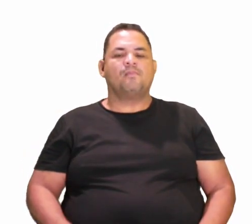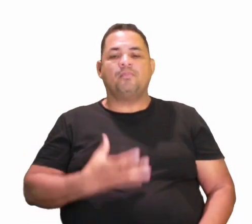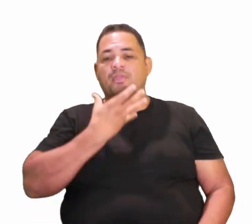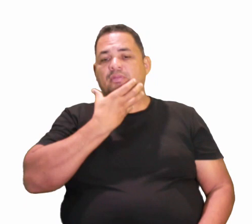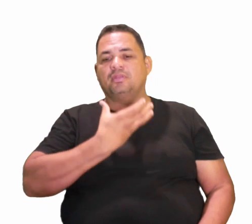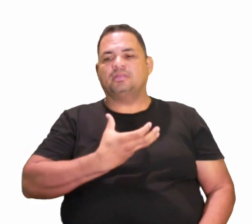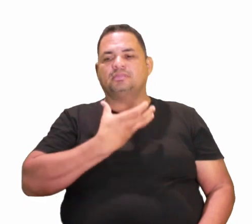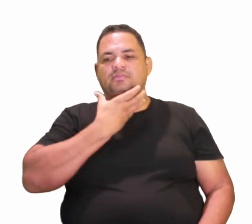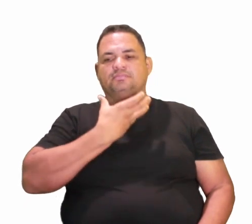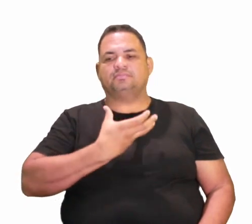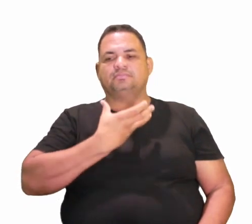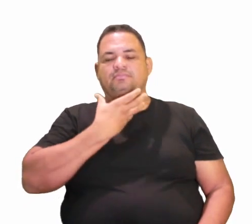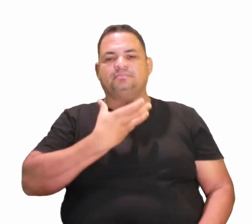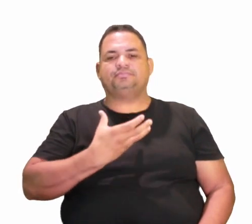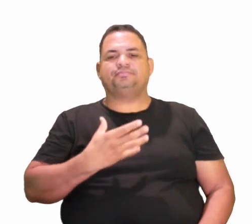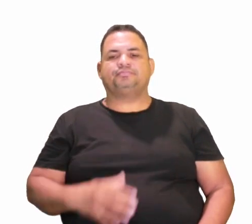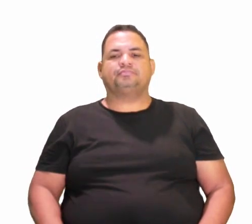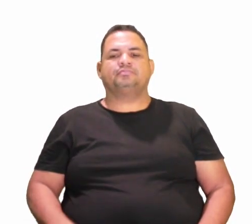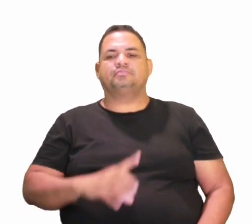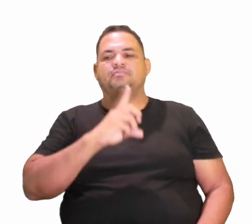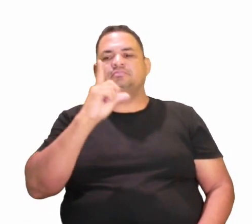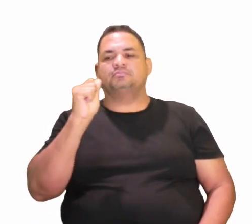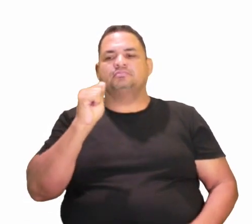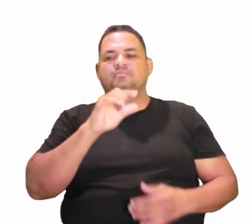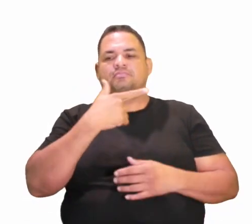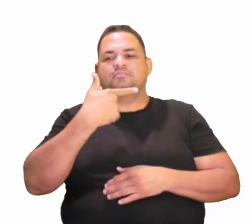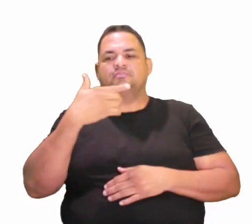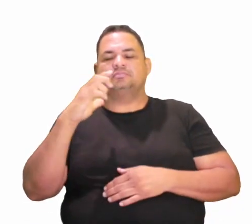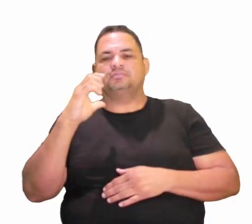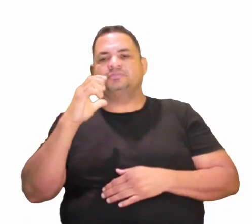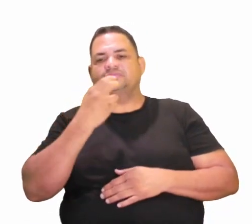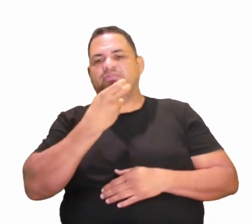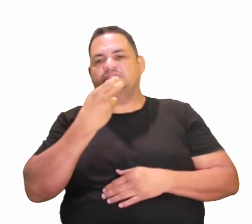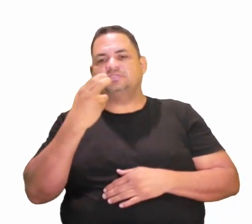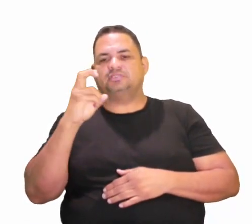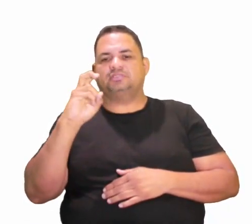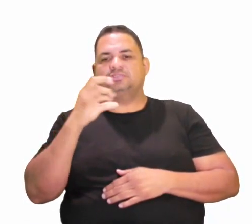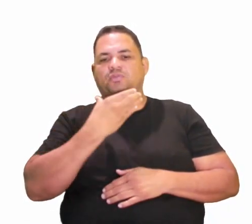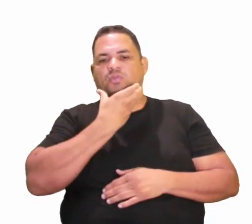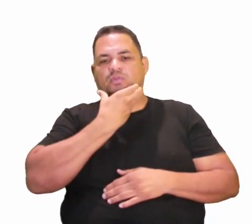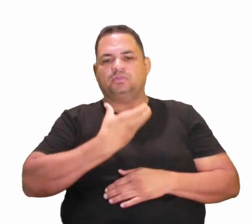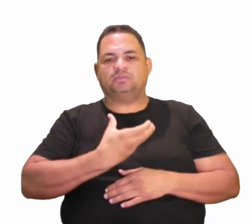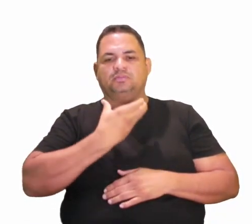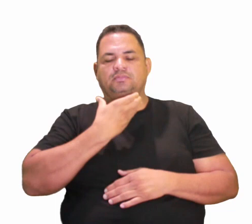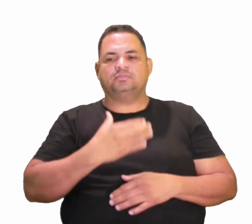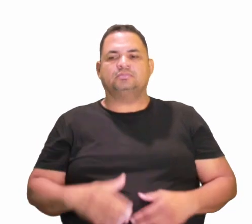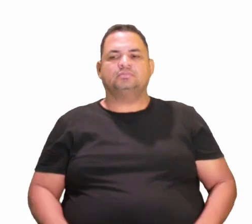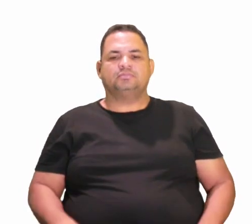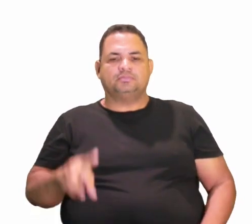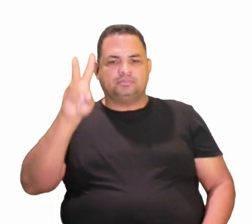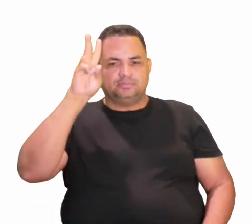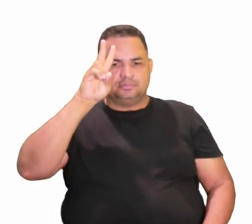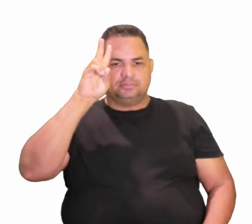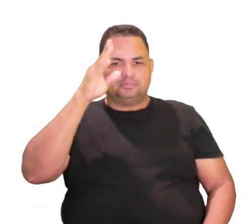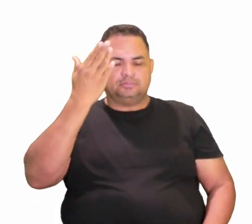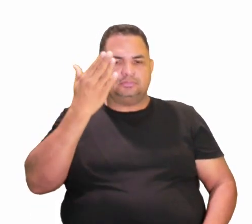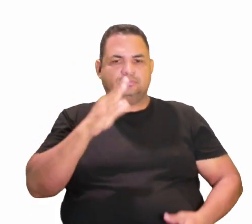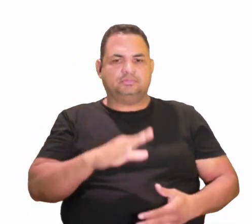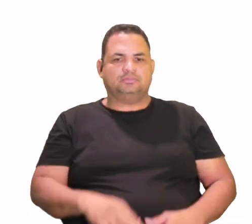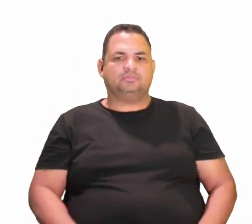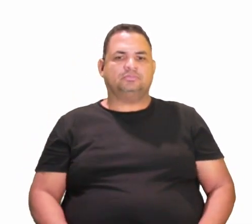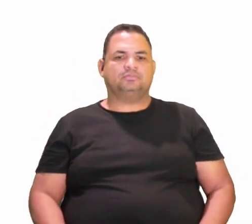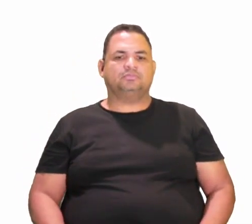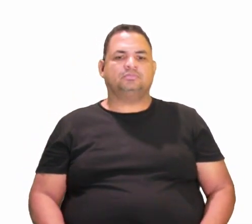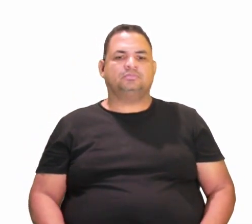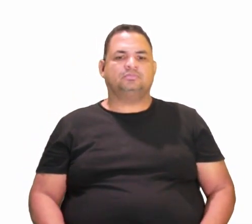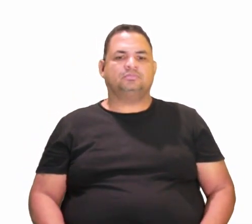Natal. É o Natal, que é dia 25 de dezembro, né? Em todo lugar. It is Christmas, lembrando que esse it's aqui nada mais